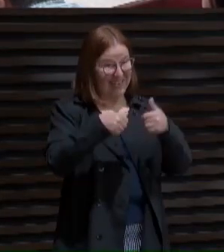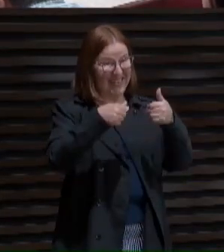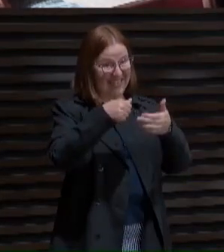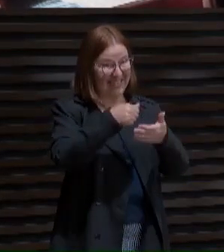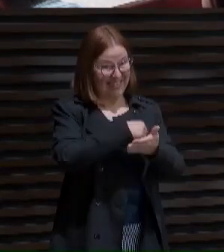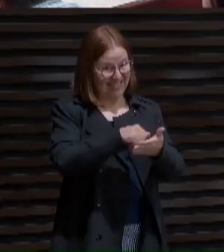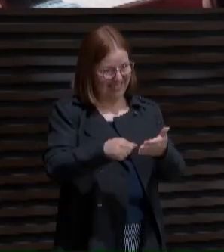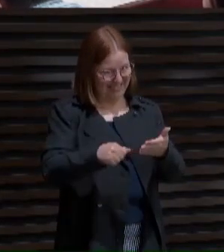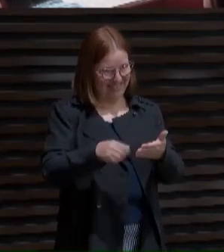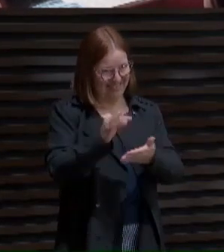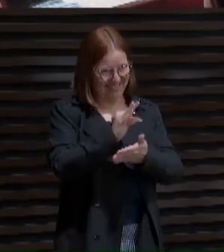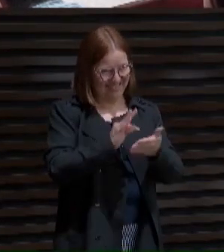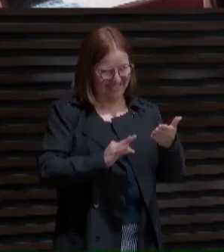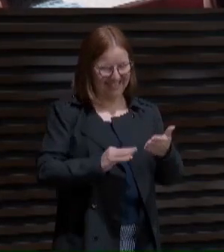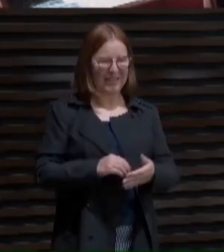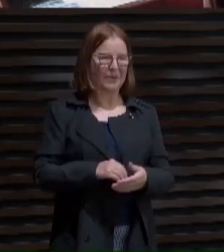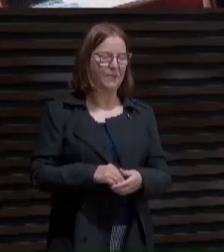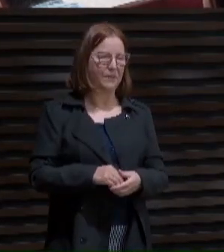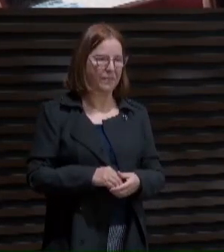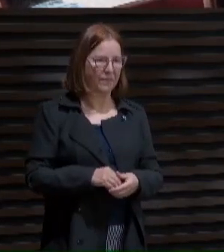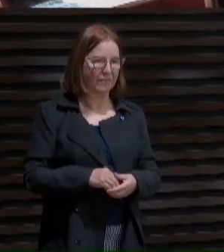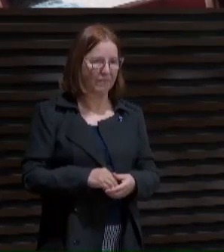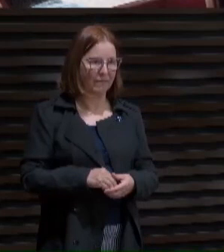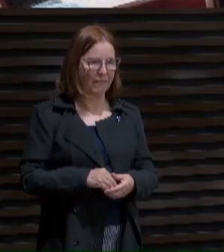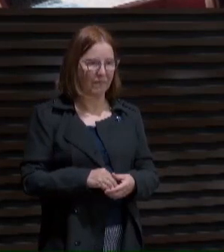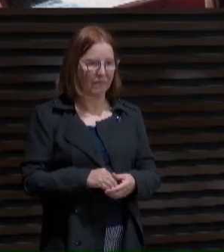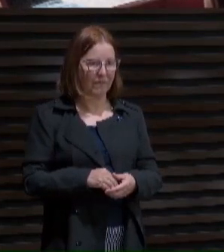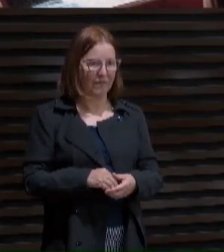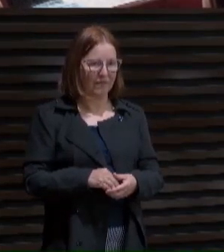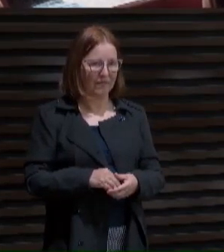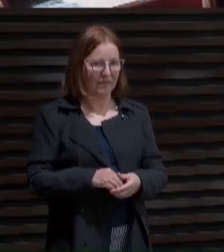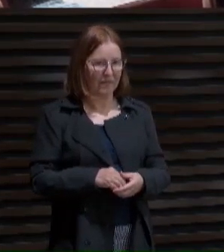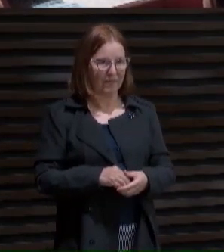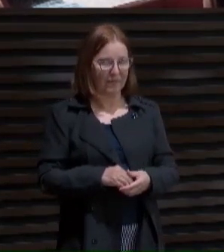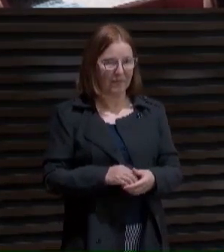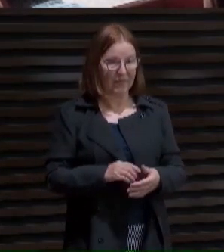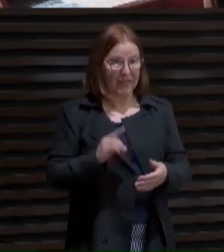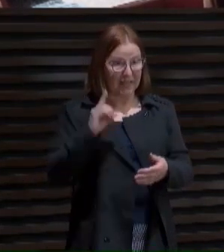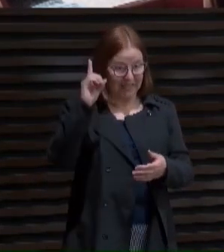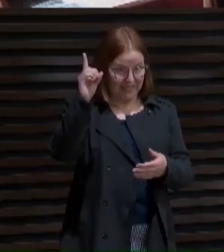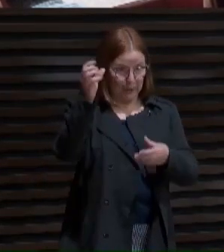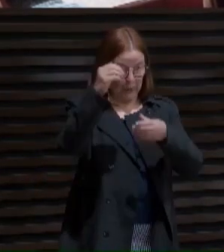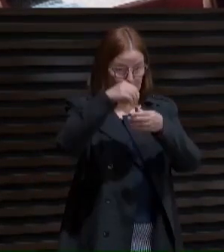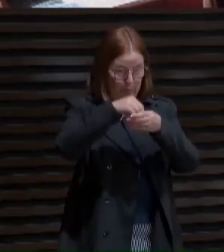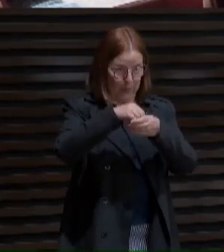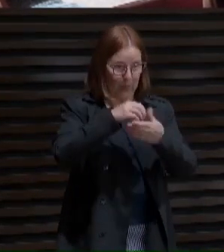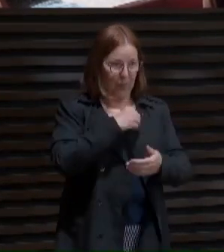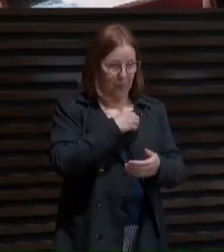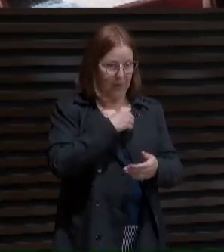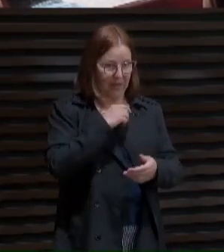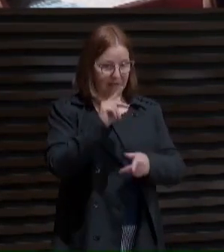no texto. O benefício de Deus é imputar os pecados dos crentes a Cristo e imputar